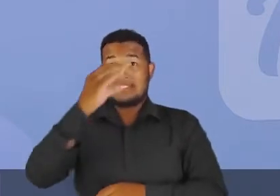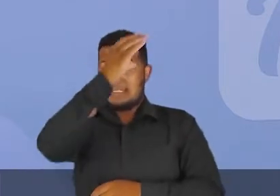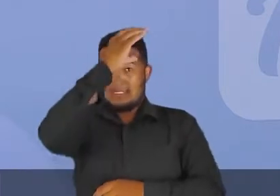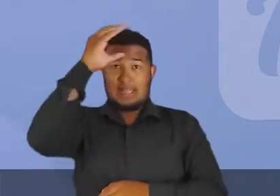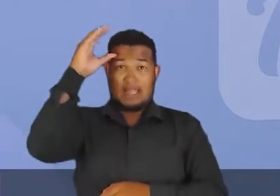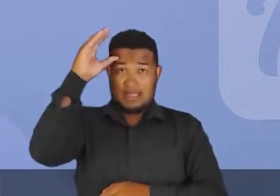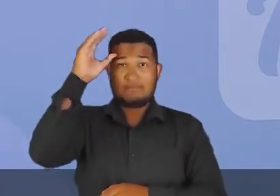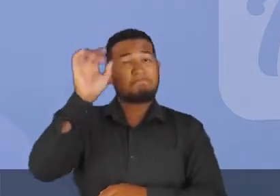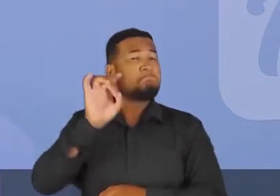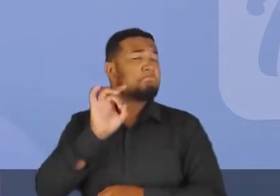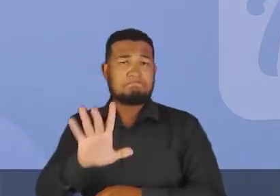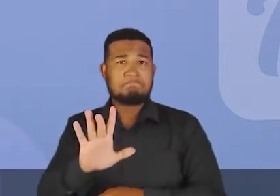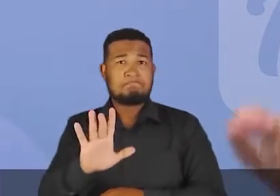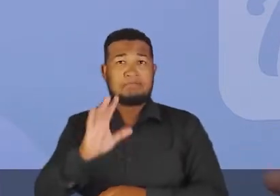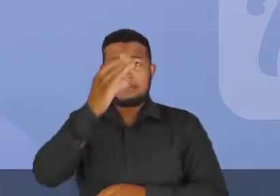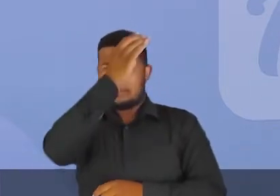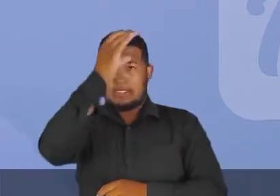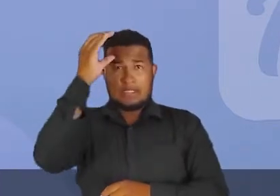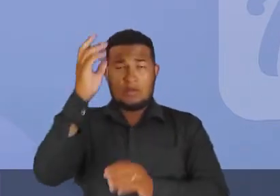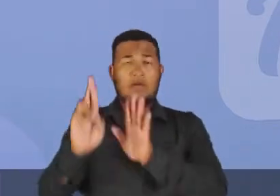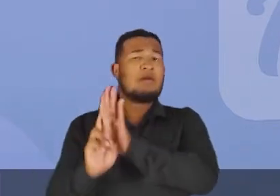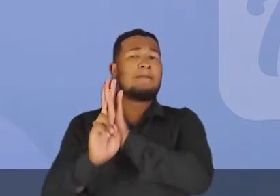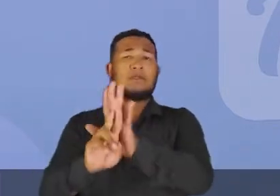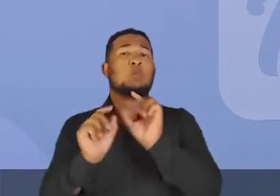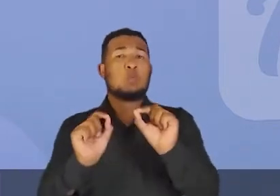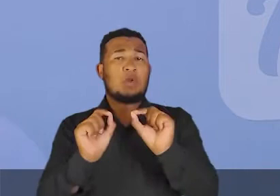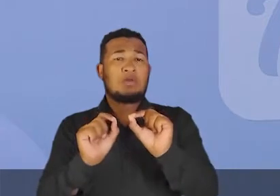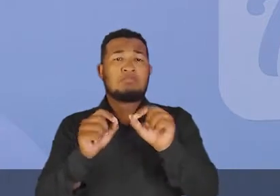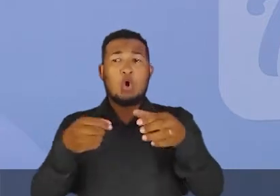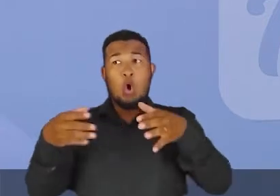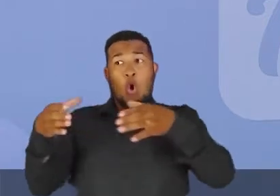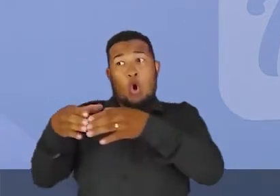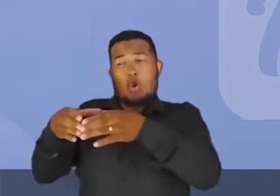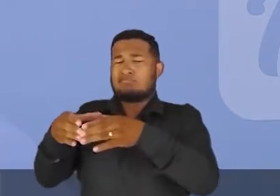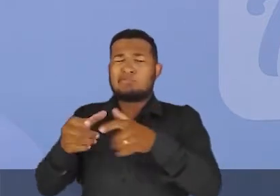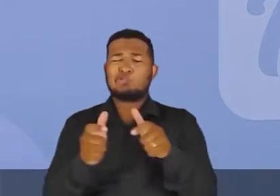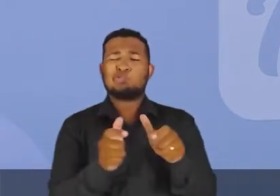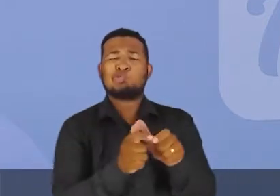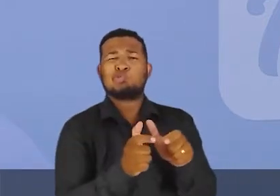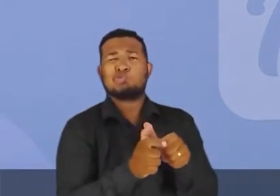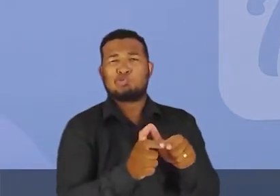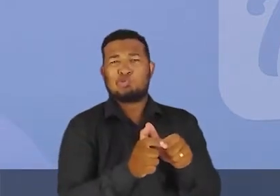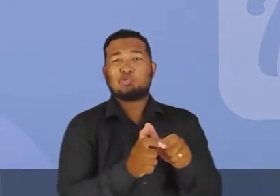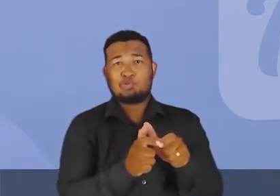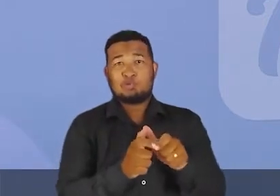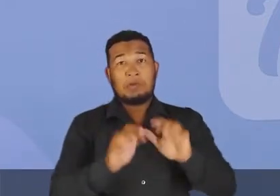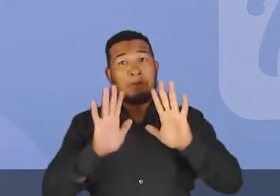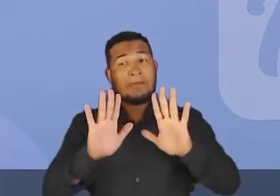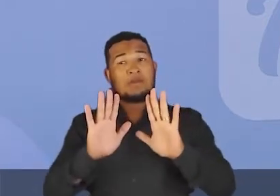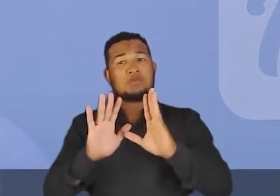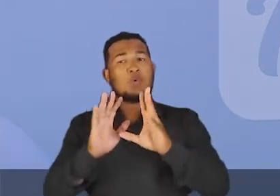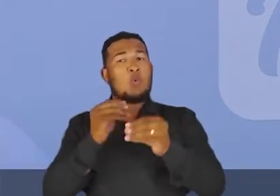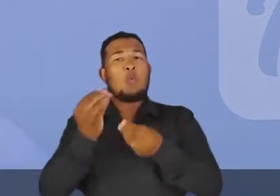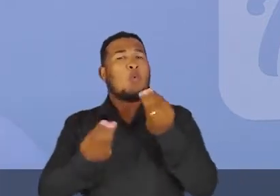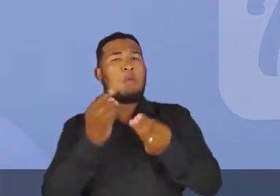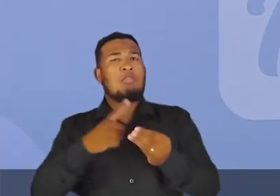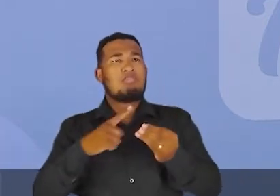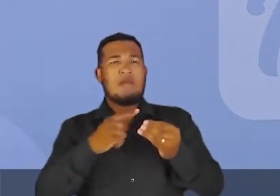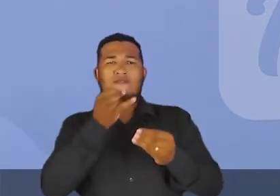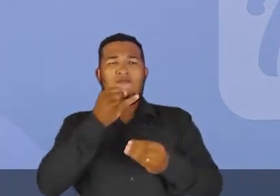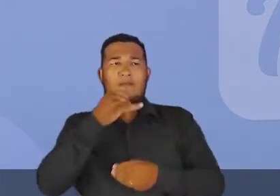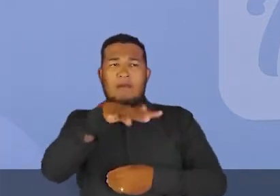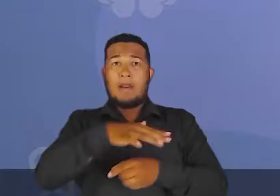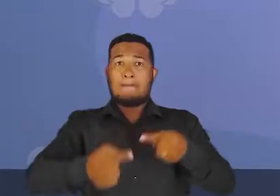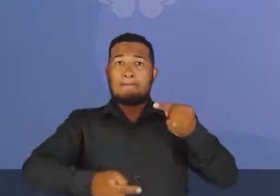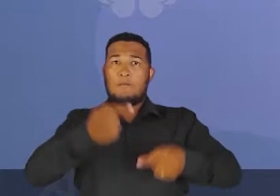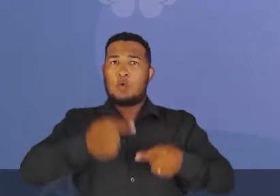cidadãos, e os cidadãos representavam uma minoria da população, tá? Mas onde é que se concentrava o poder político